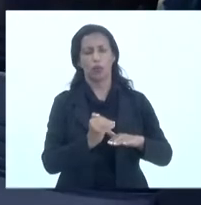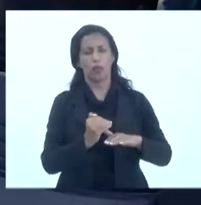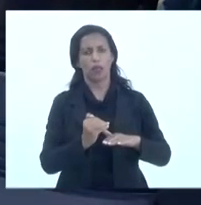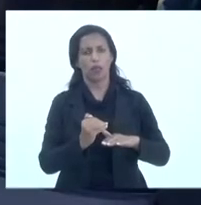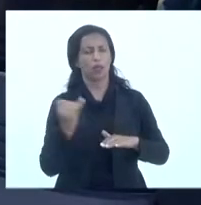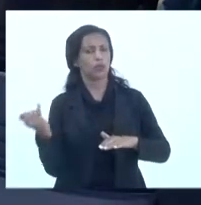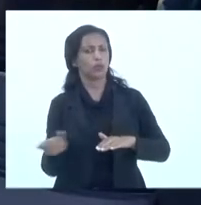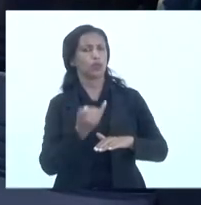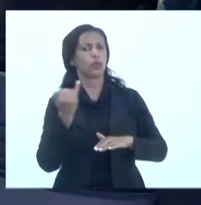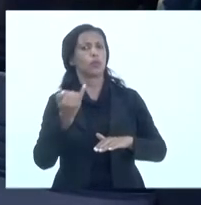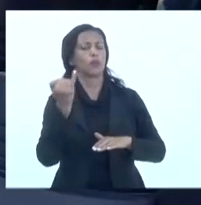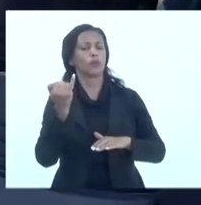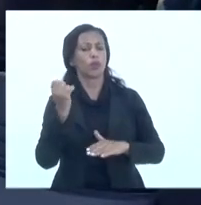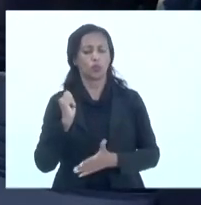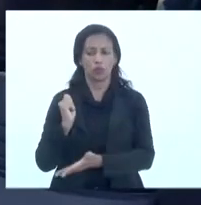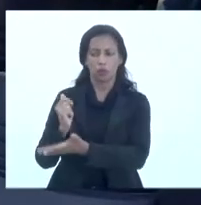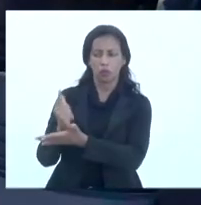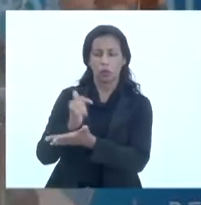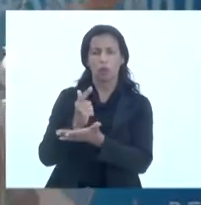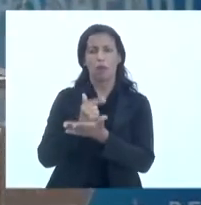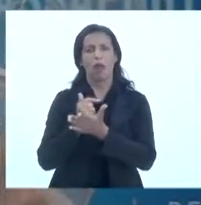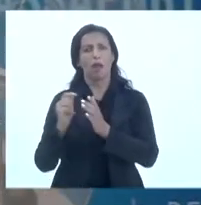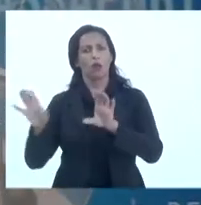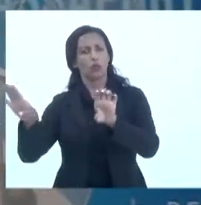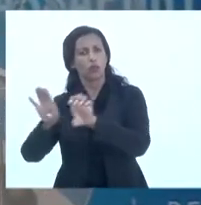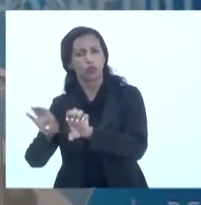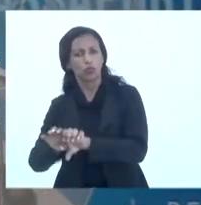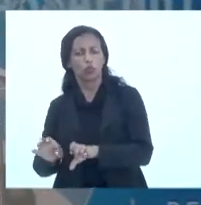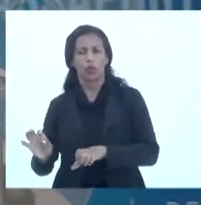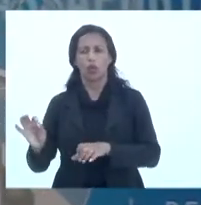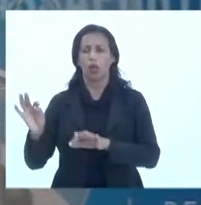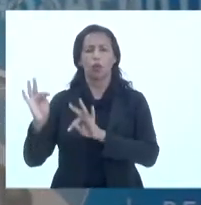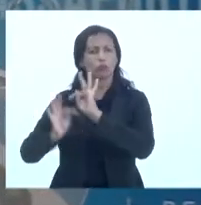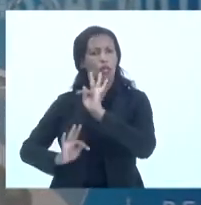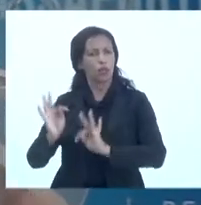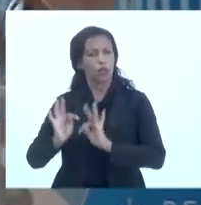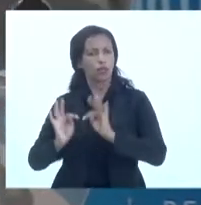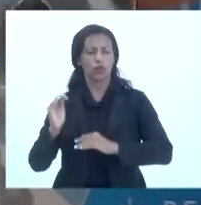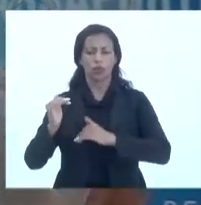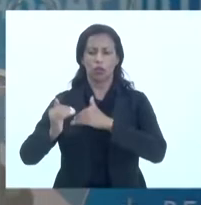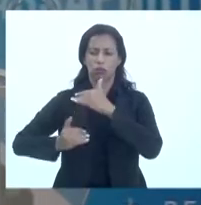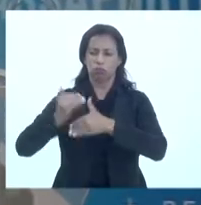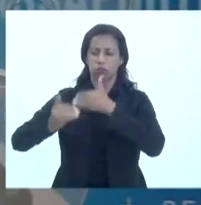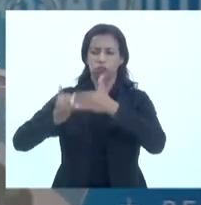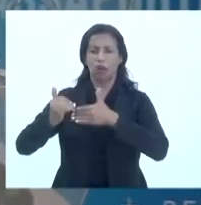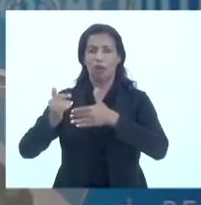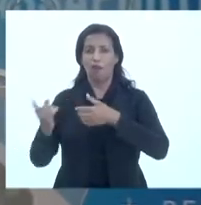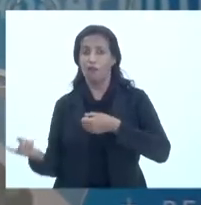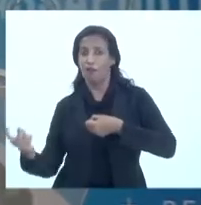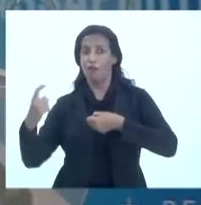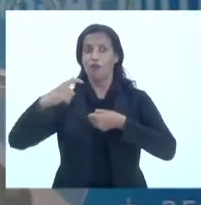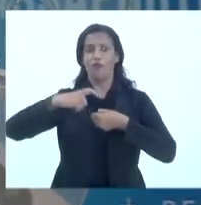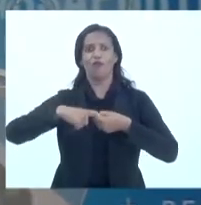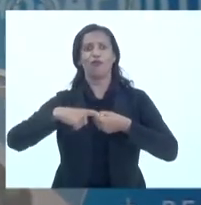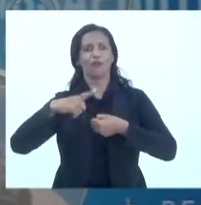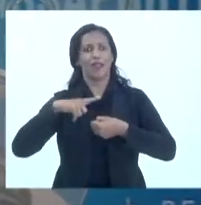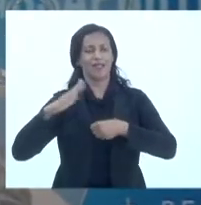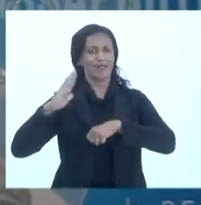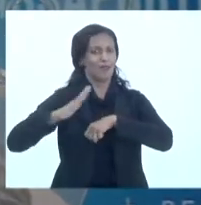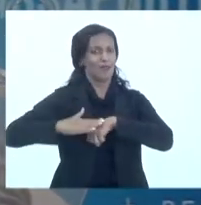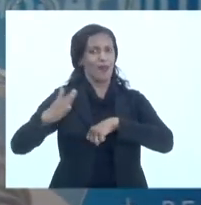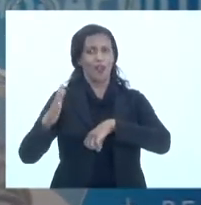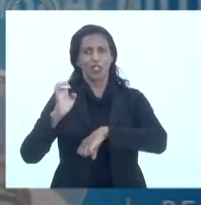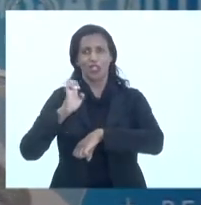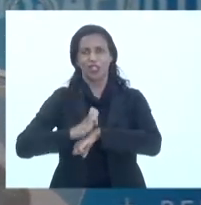se gasto com infraestrutura, com desenvolvimento, tecnologia e inovação, nós em breve voltaremos a ser o maior estado